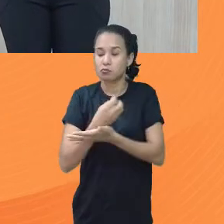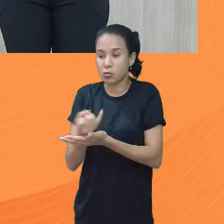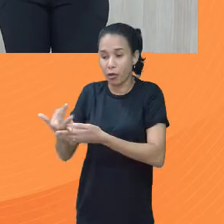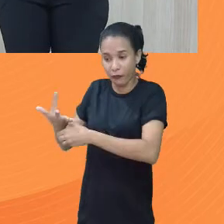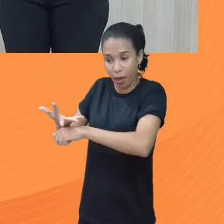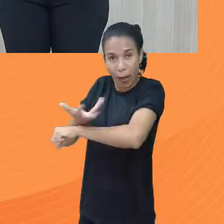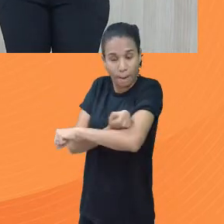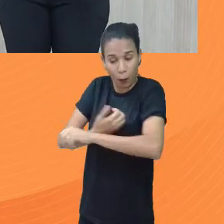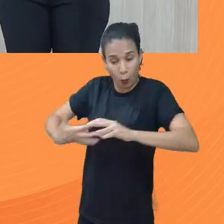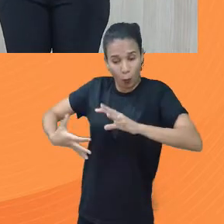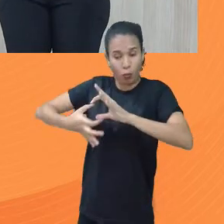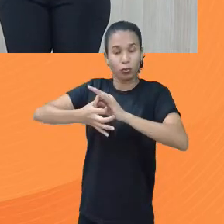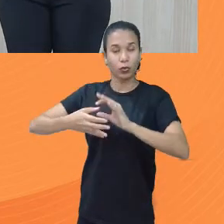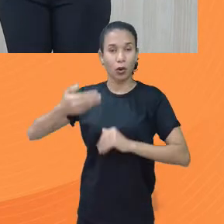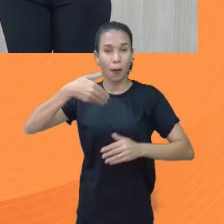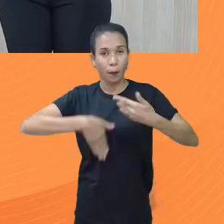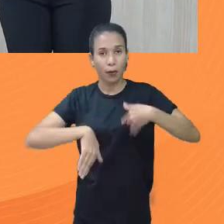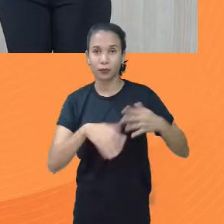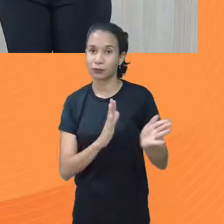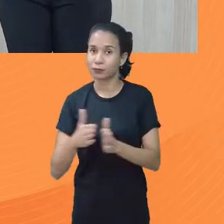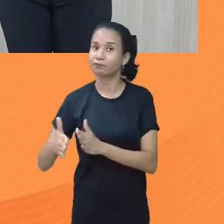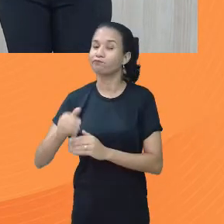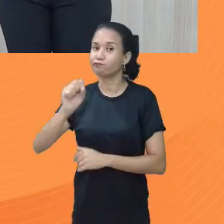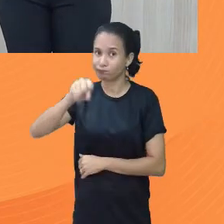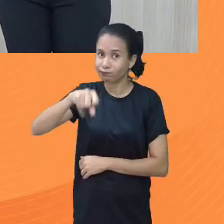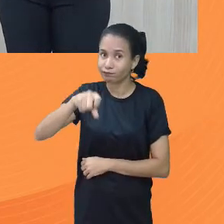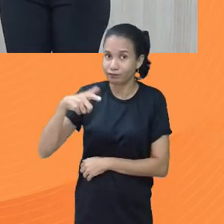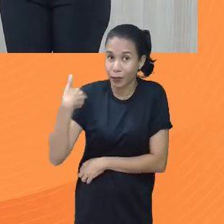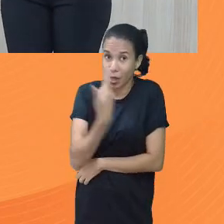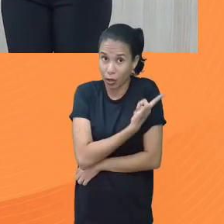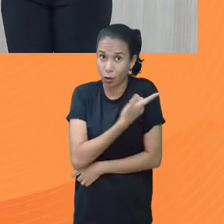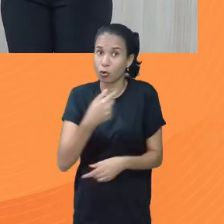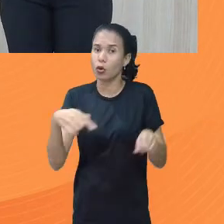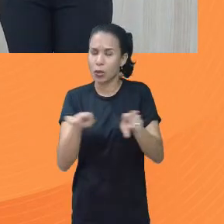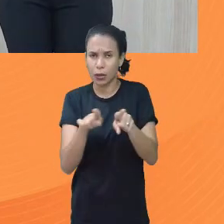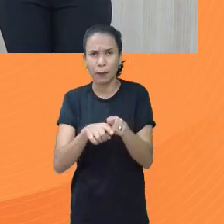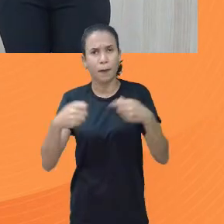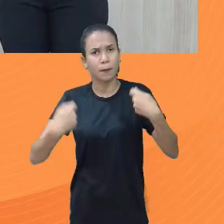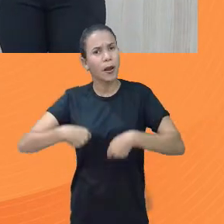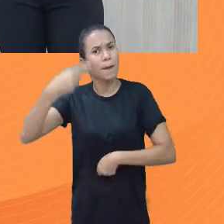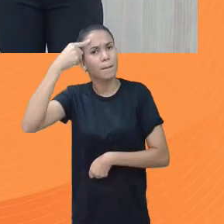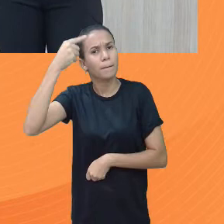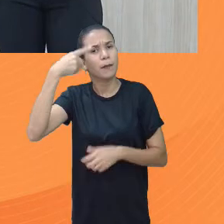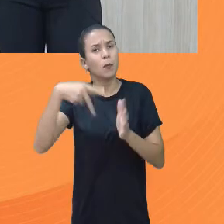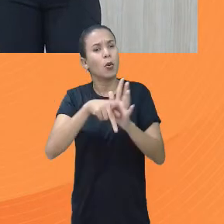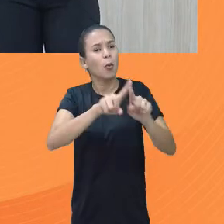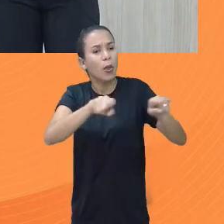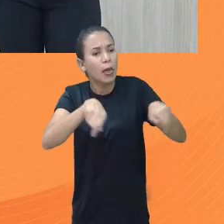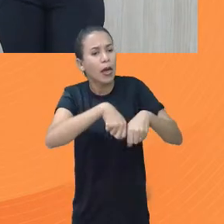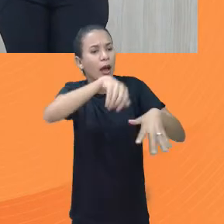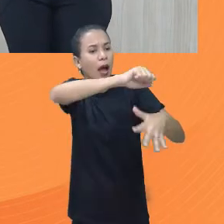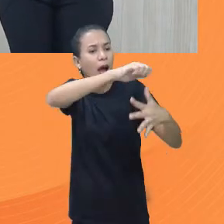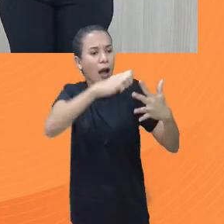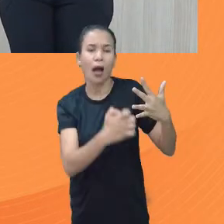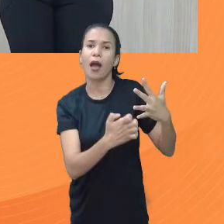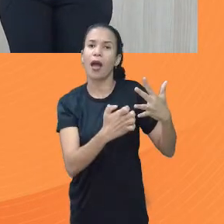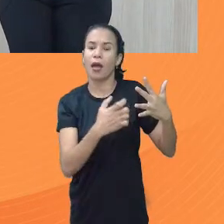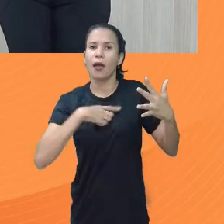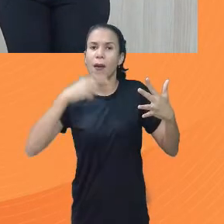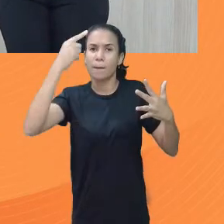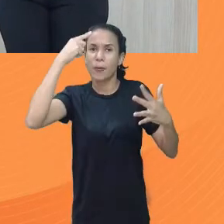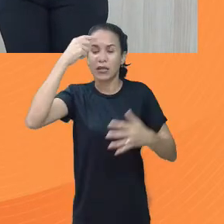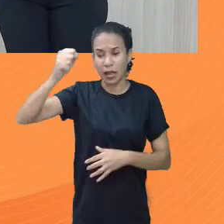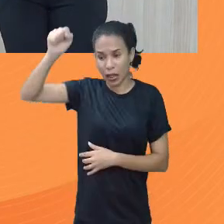é importante, faz parte desse processo? Então, a gente contempla, sim, no nosso fazer na sala de recursos, dentro dessa área